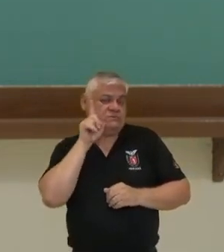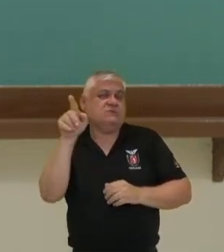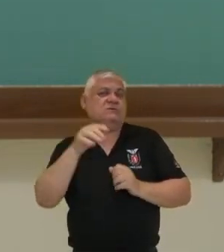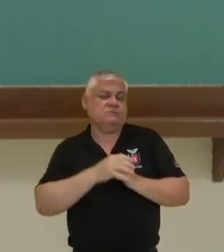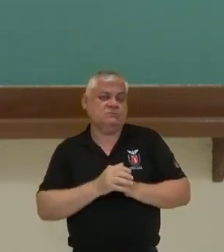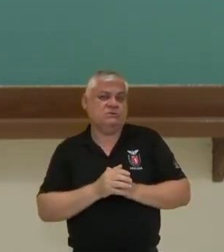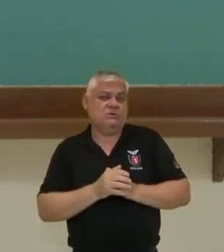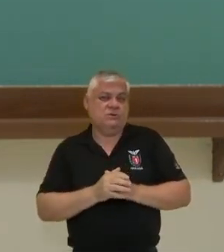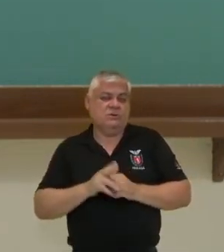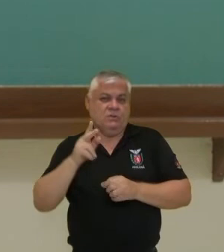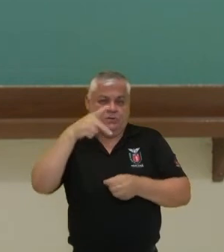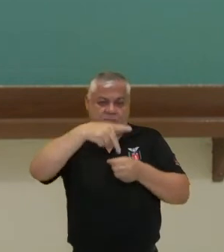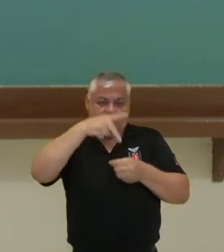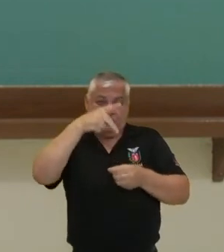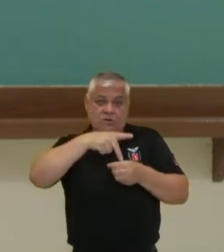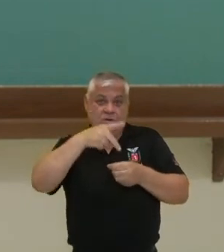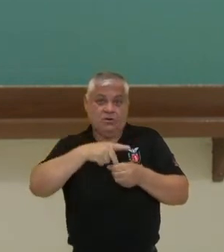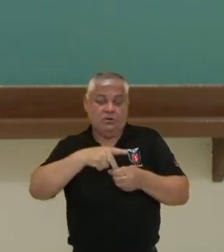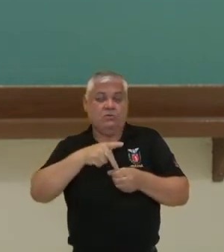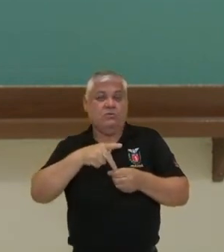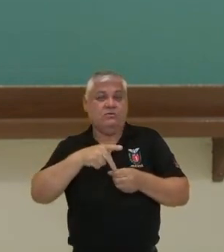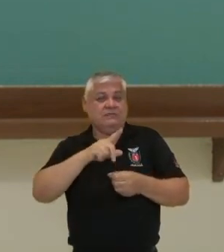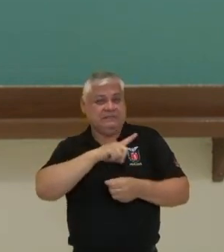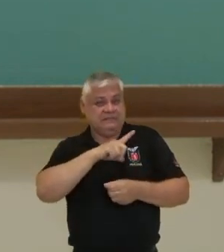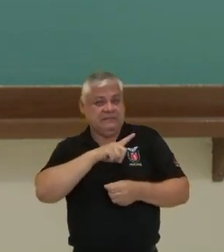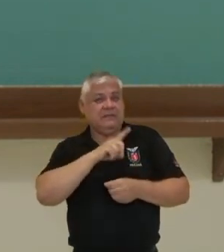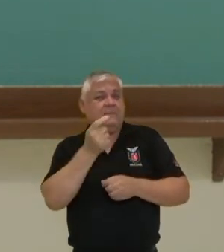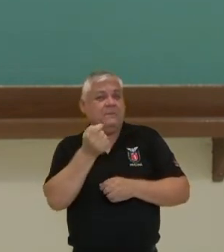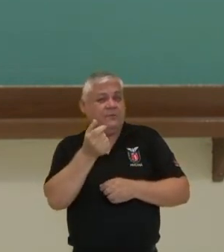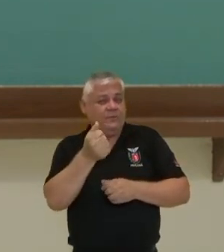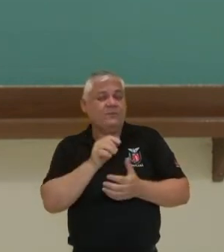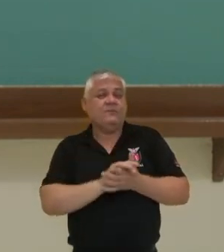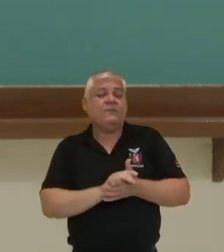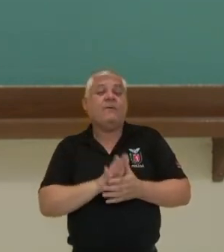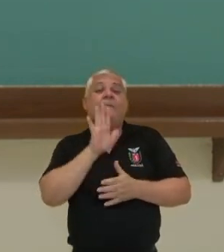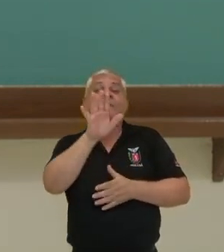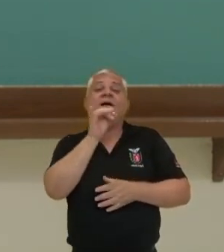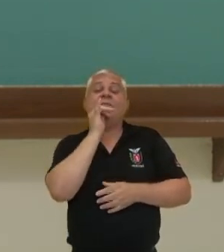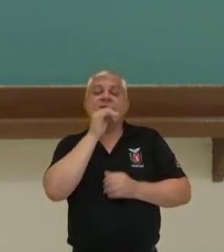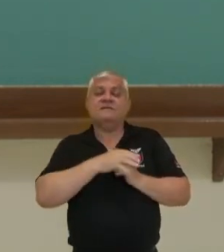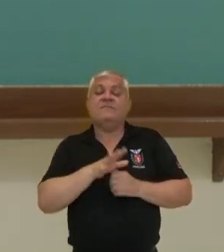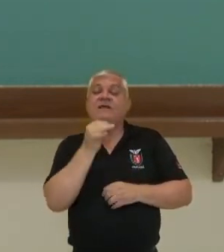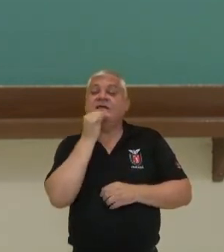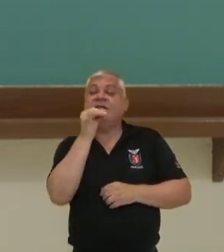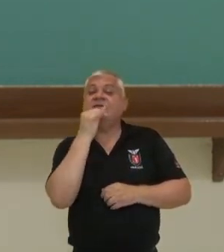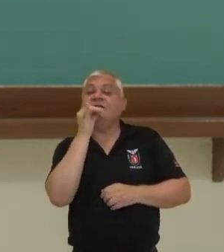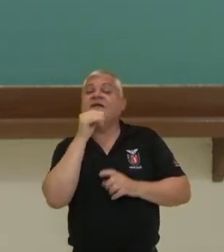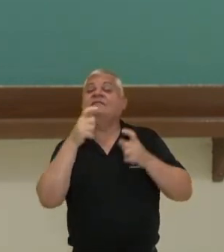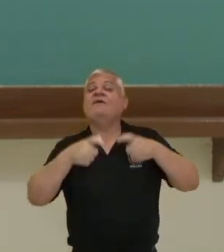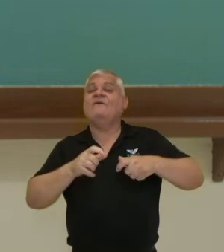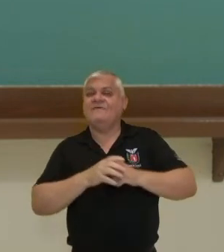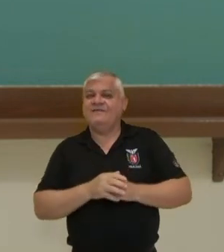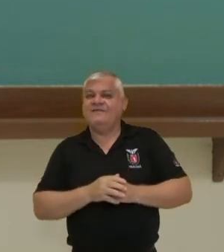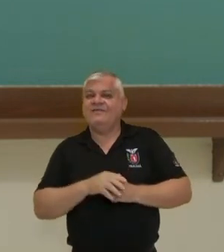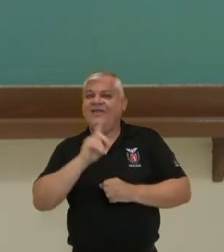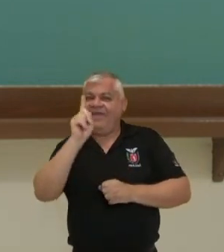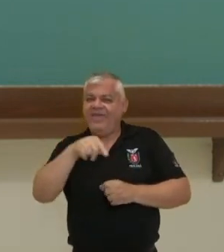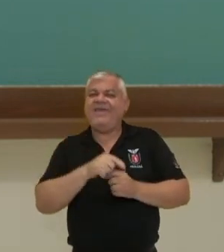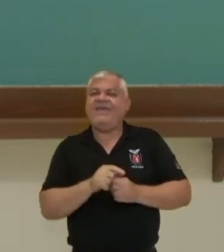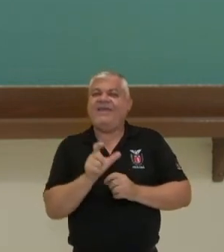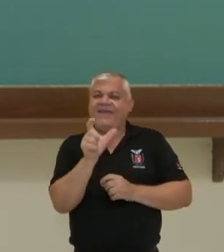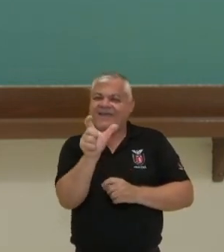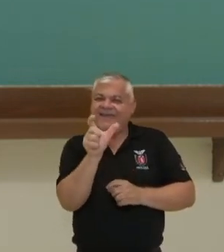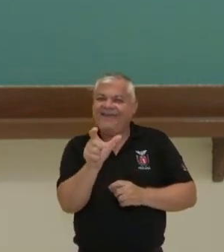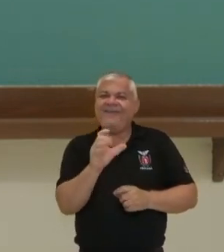Eles Não Usam petróleo direto também mas muitas vezes a eletricidade é gerada através da queima de carvão